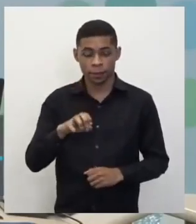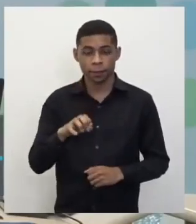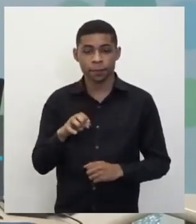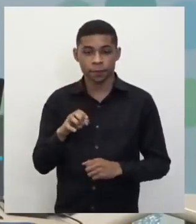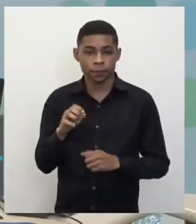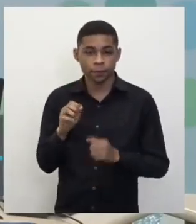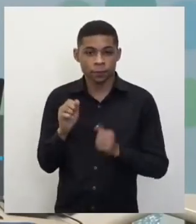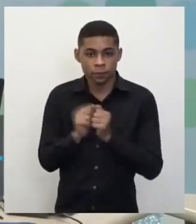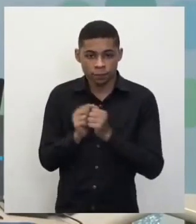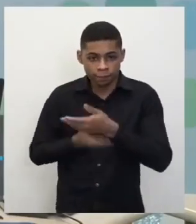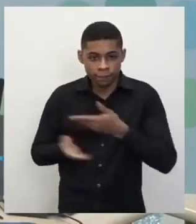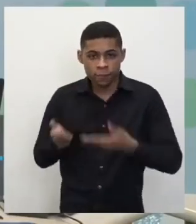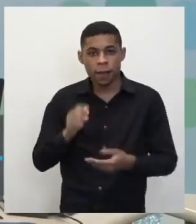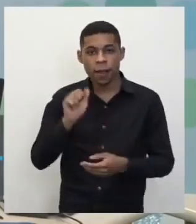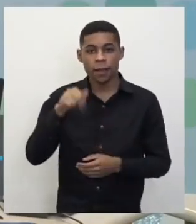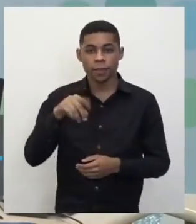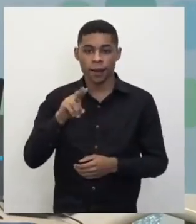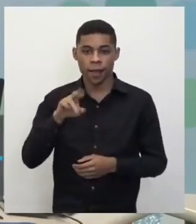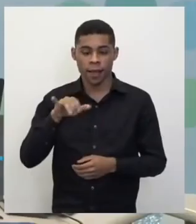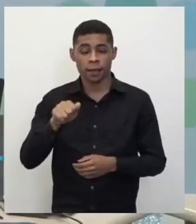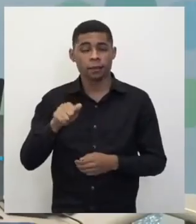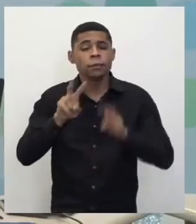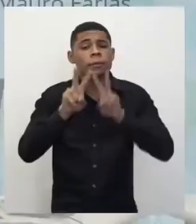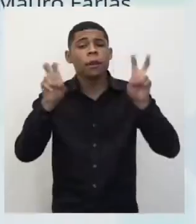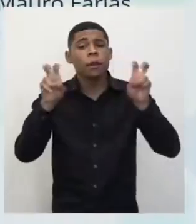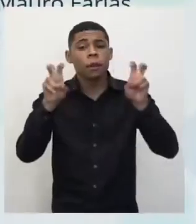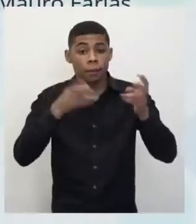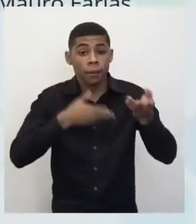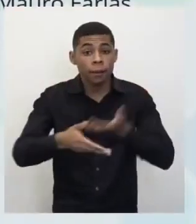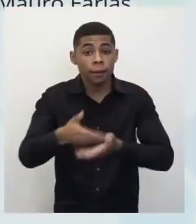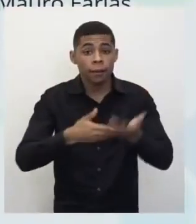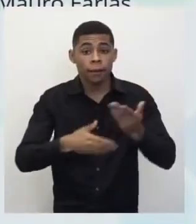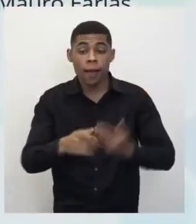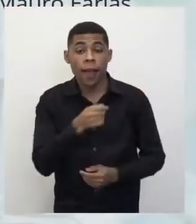Andreia. A aula de hoje, dinâmica da entrevista.